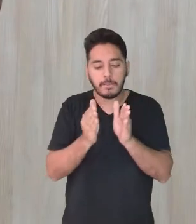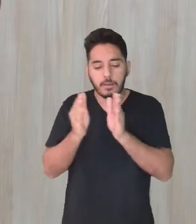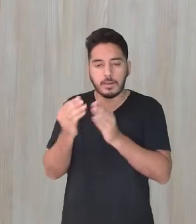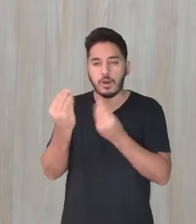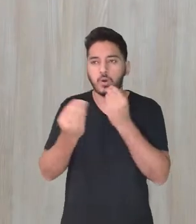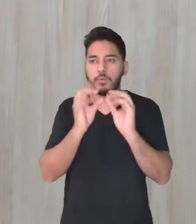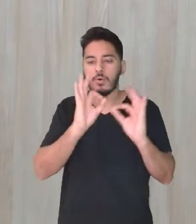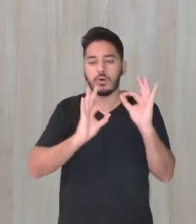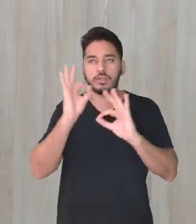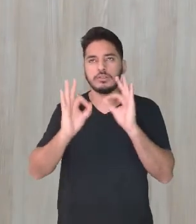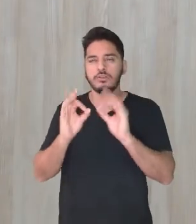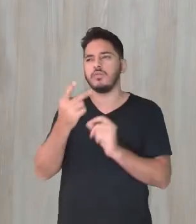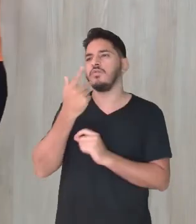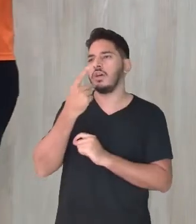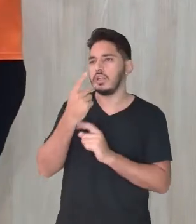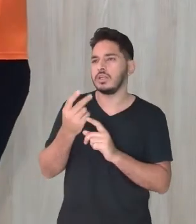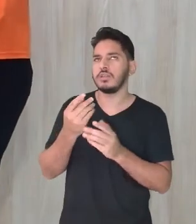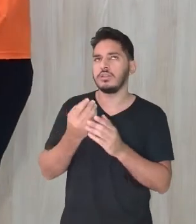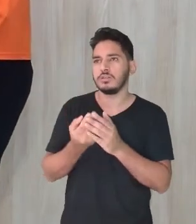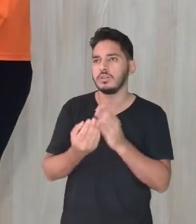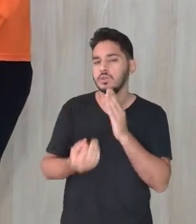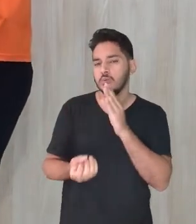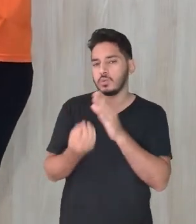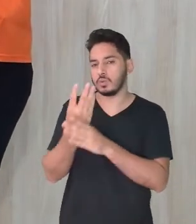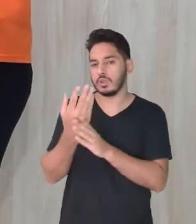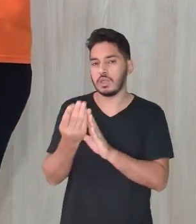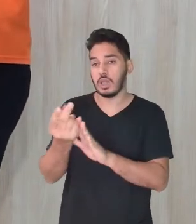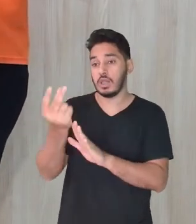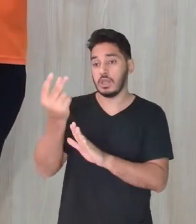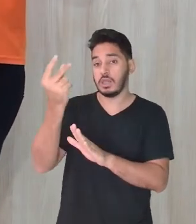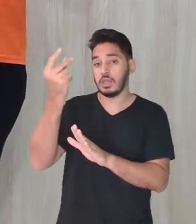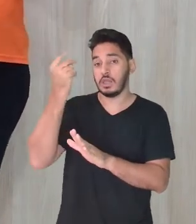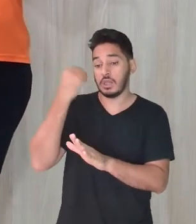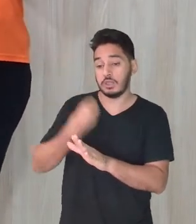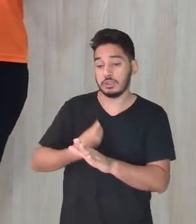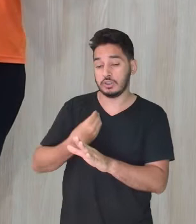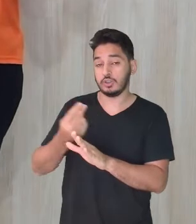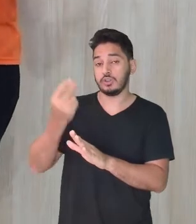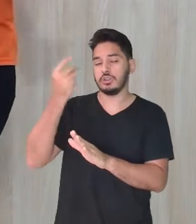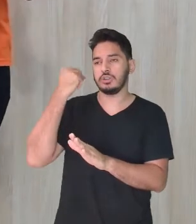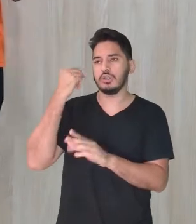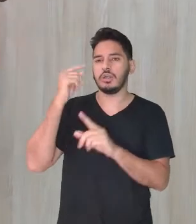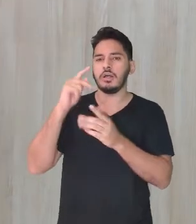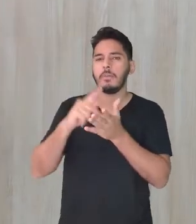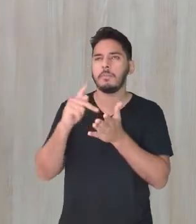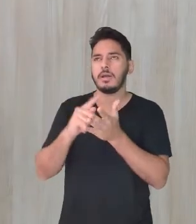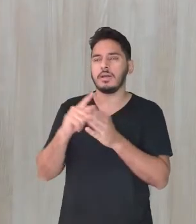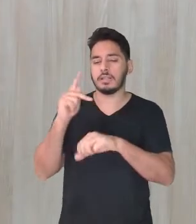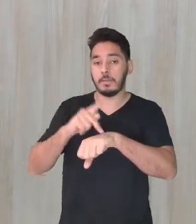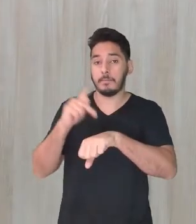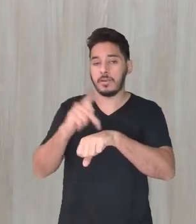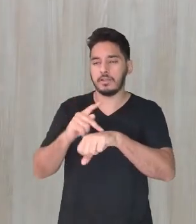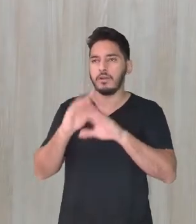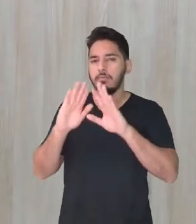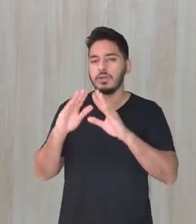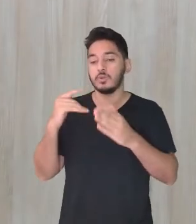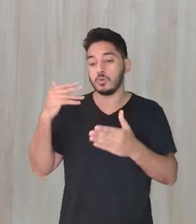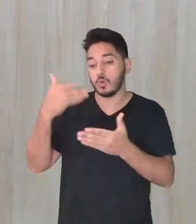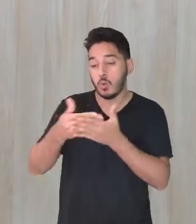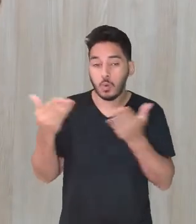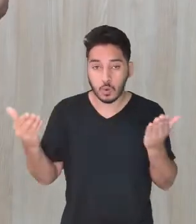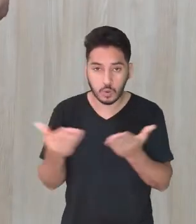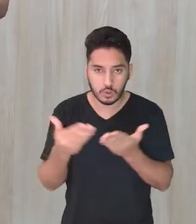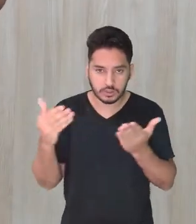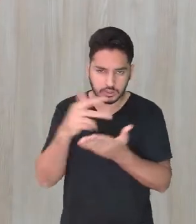organizar? Eu falei que surgiu lá naquela época, né, da pedra. Mas, lógico que hoje em dia a dança como a gente tem